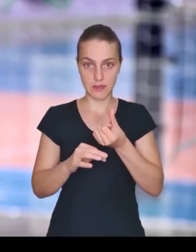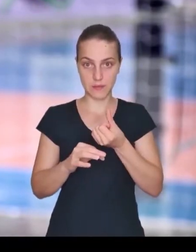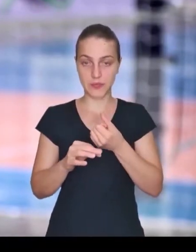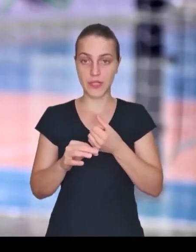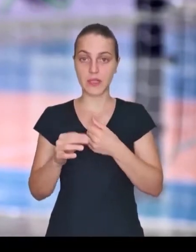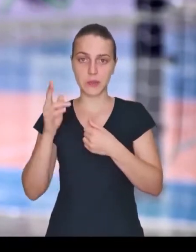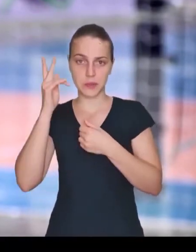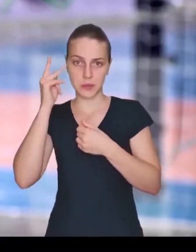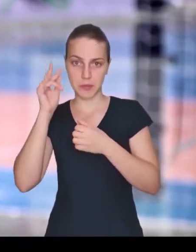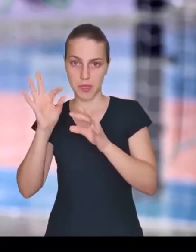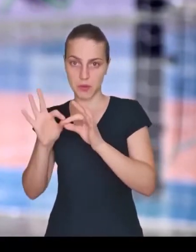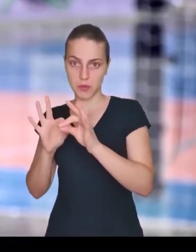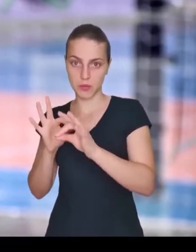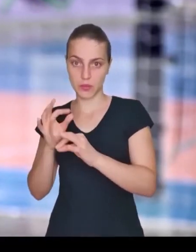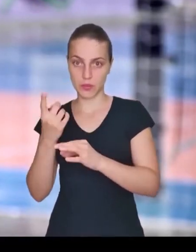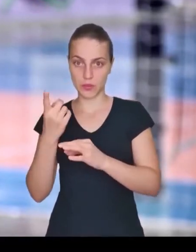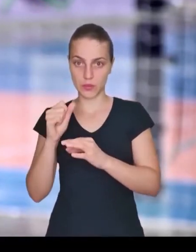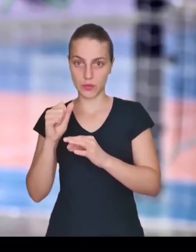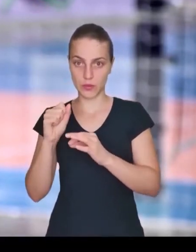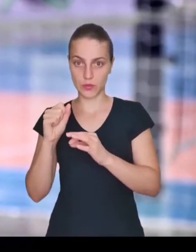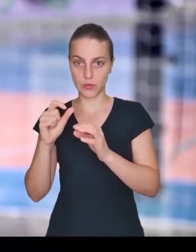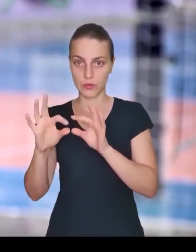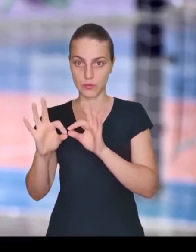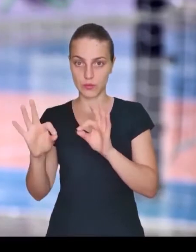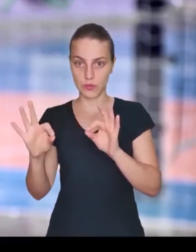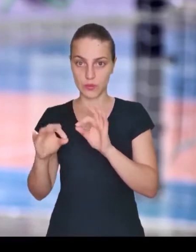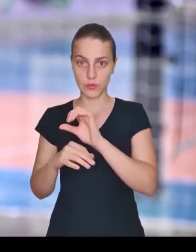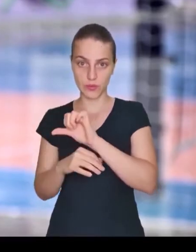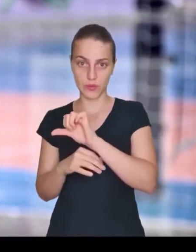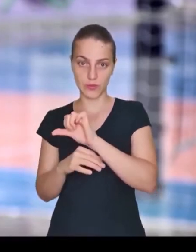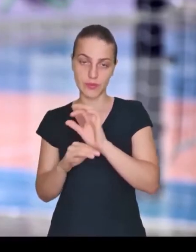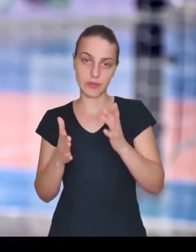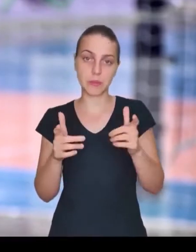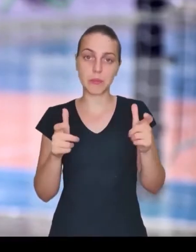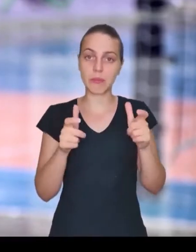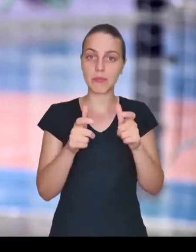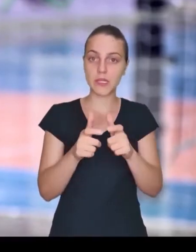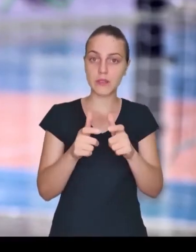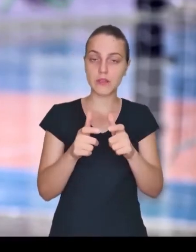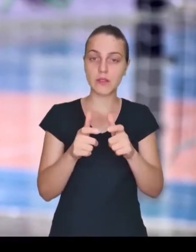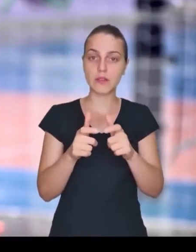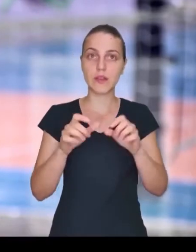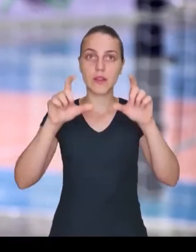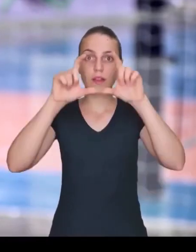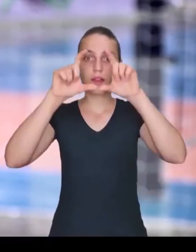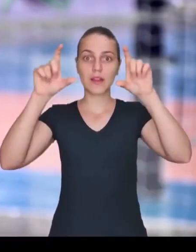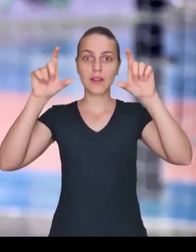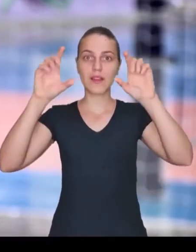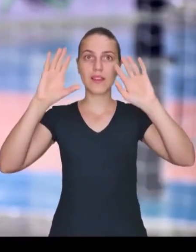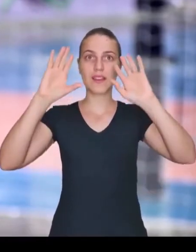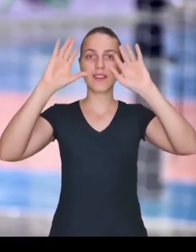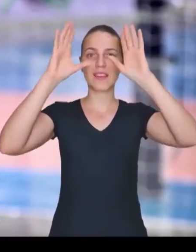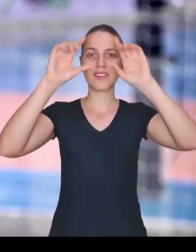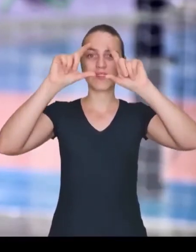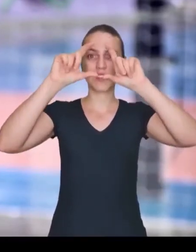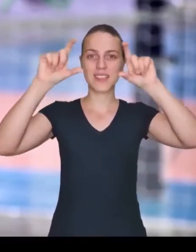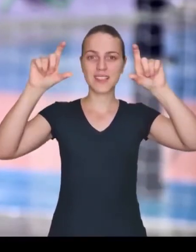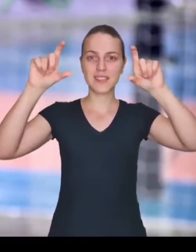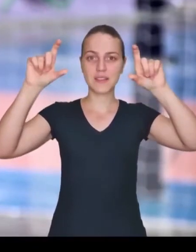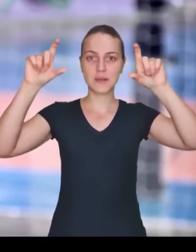convencional é 18 por 9, então a quadra é bem reduzida, a rede é mais baixa e é permitido bloquear o